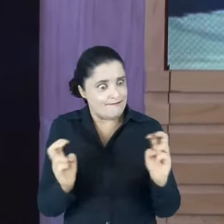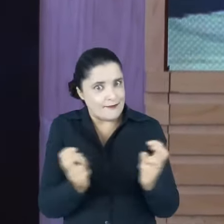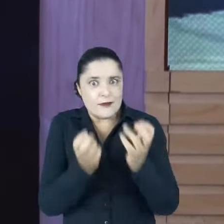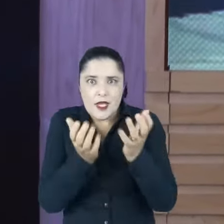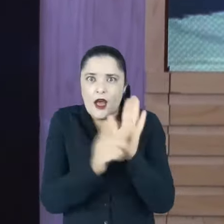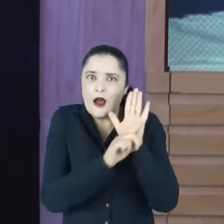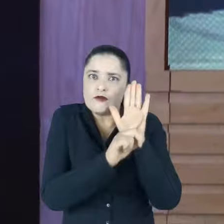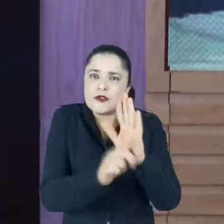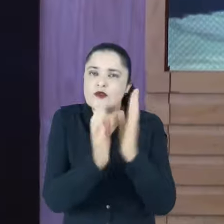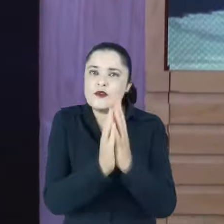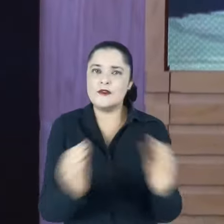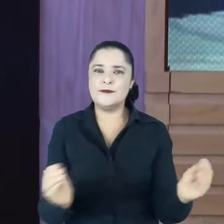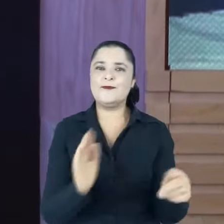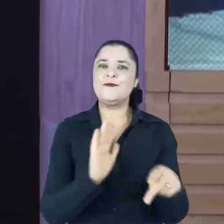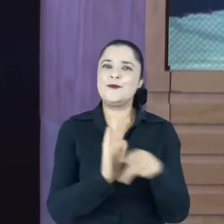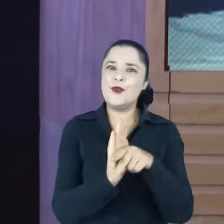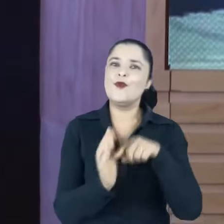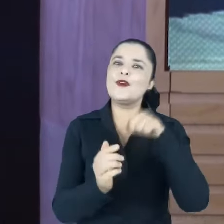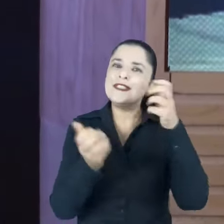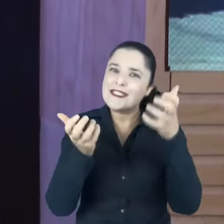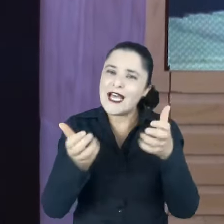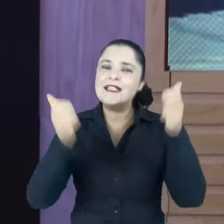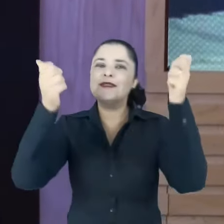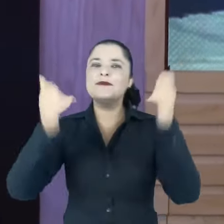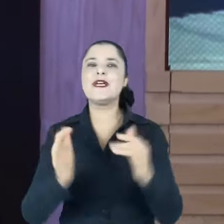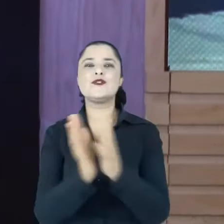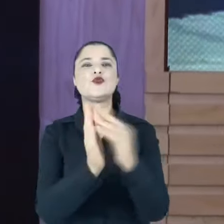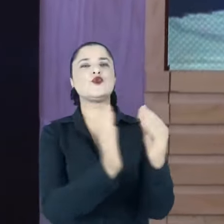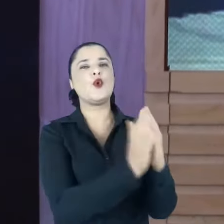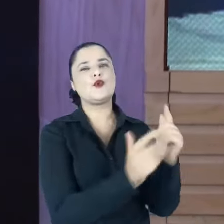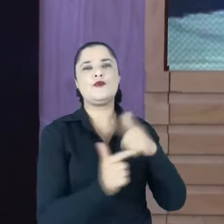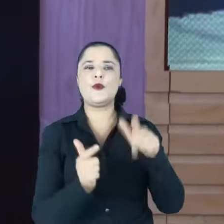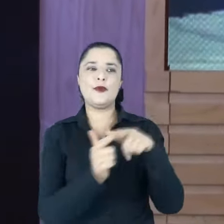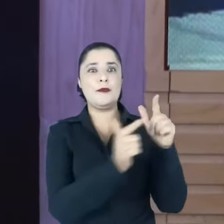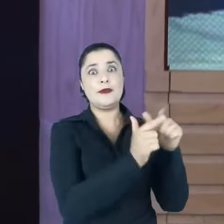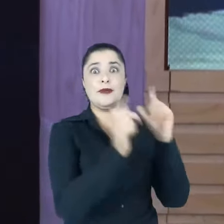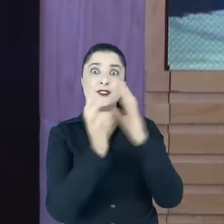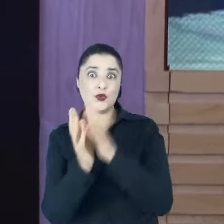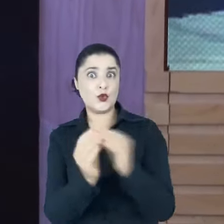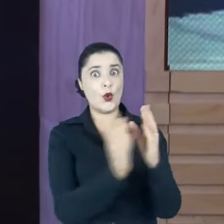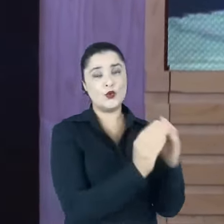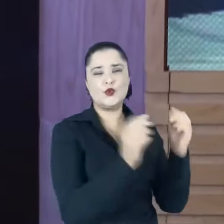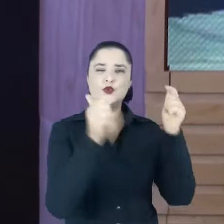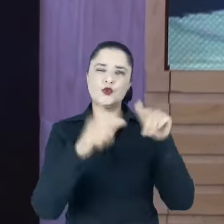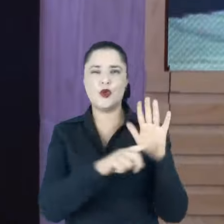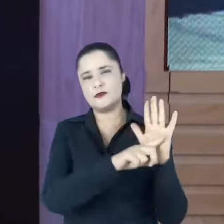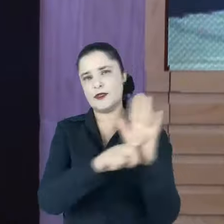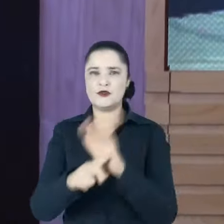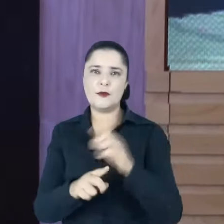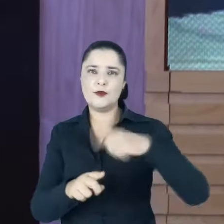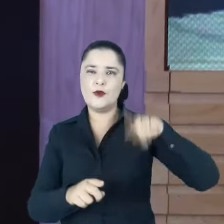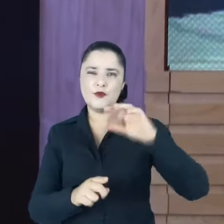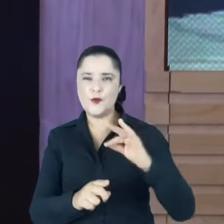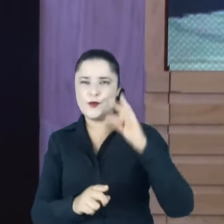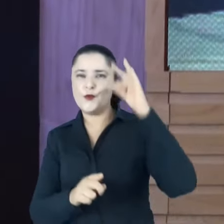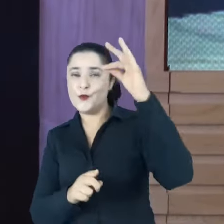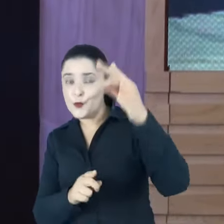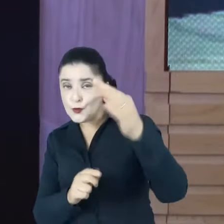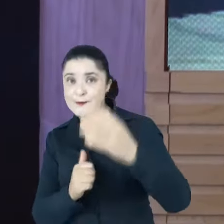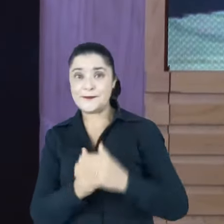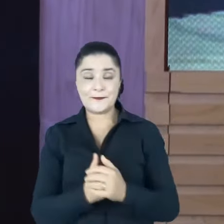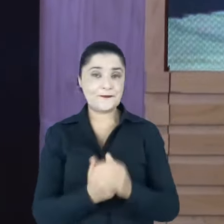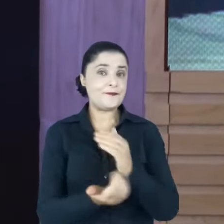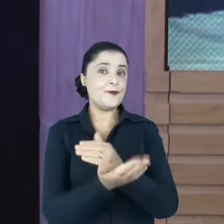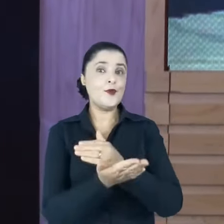Talks, a gente quer trazer soluções, né? Falar de problemas, mas trazer soluções para o nosso futuro. Então, a gente começa a nossa conversa